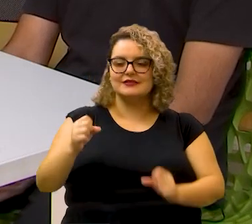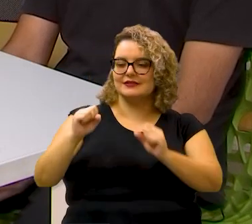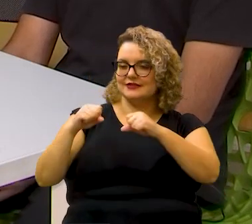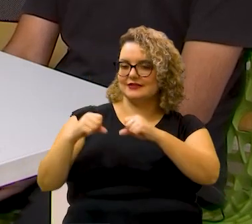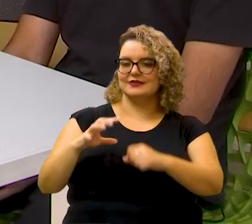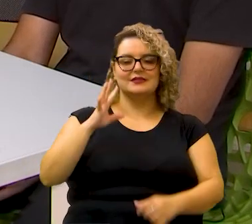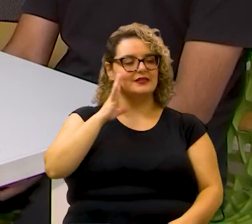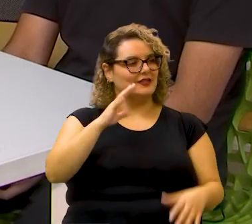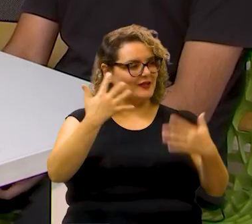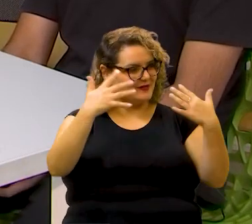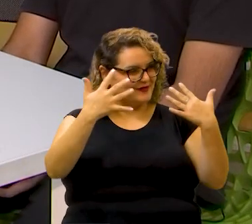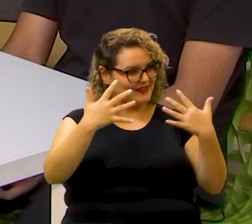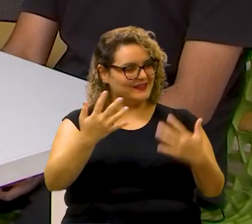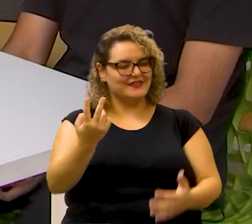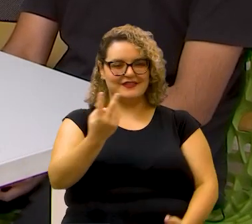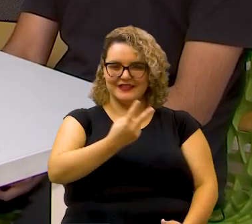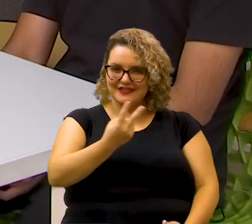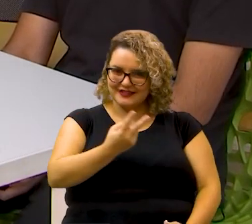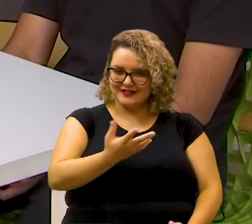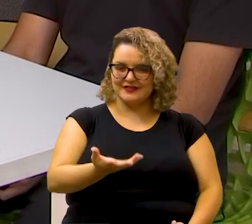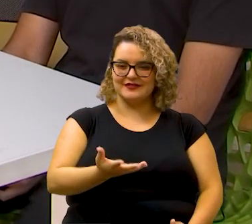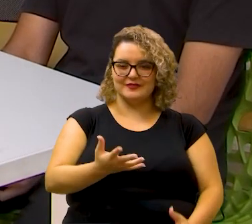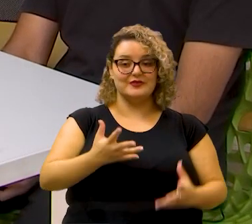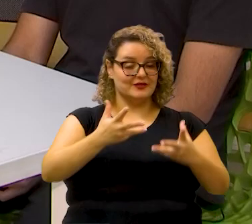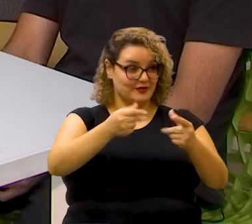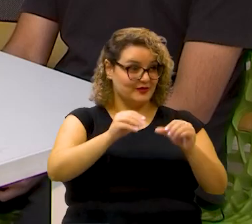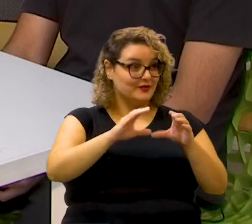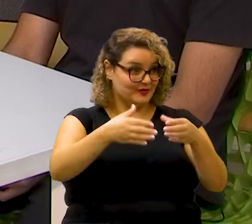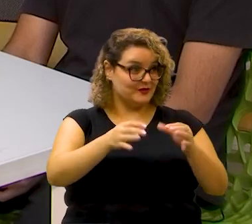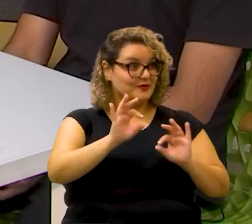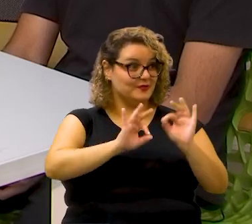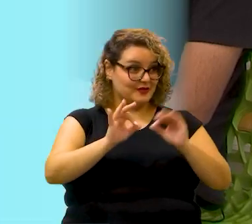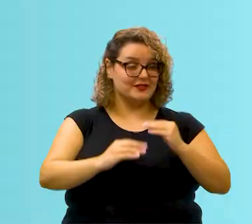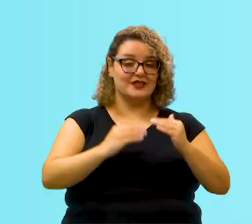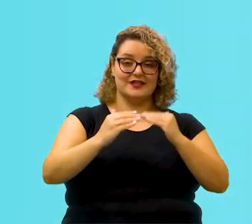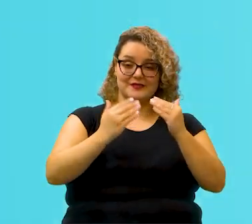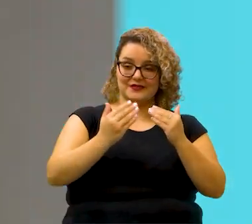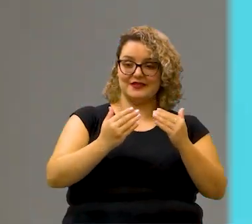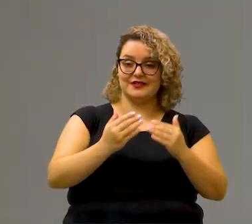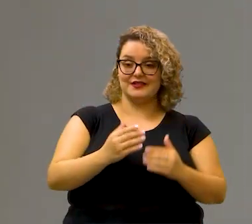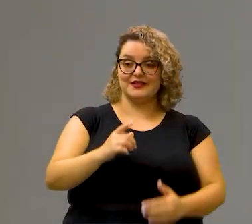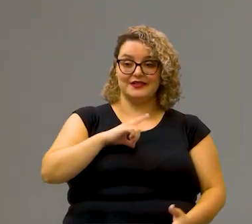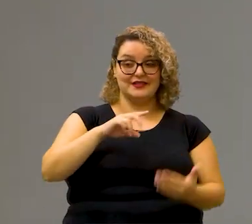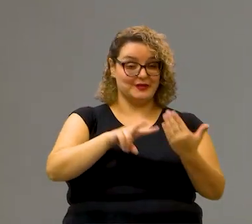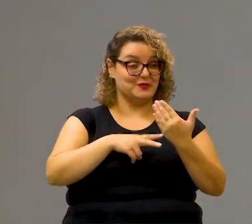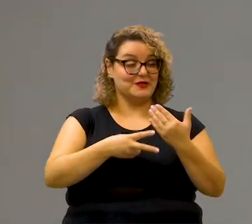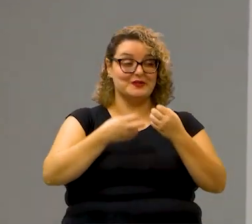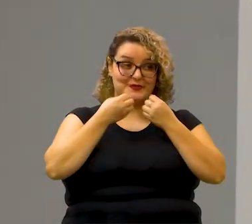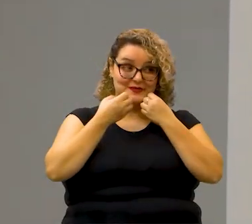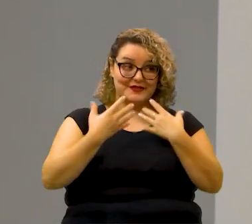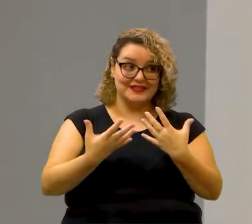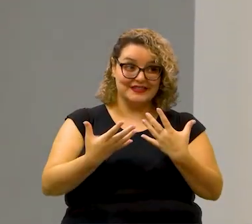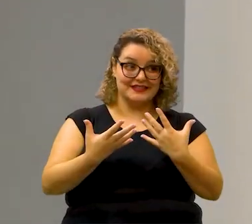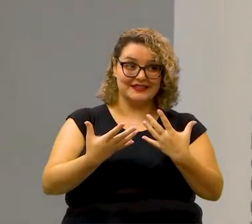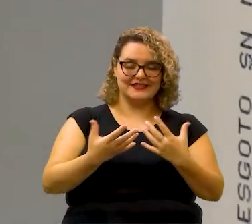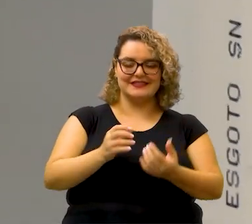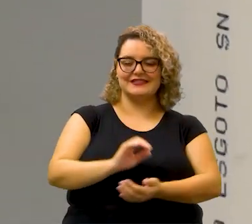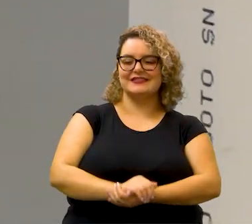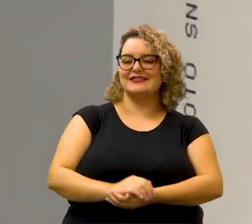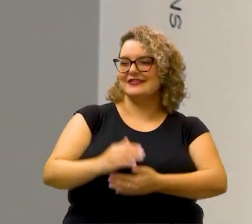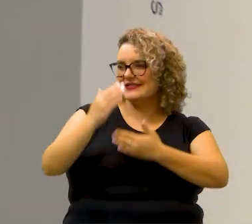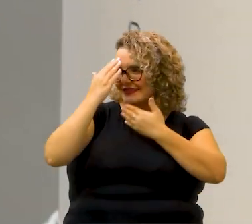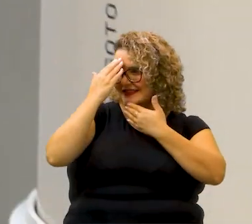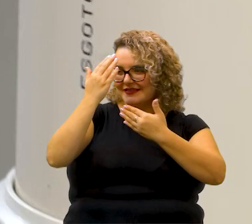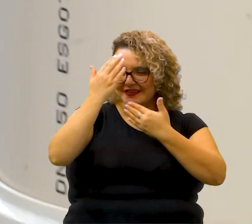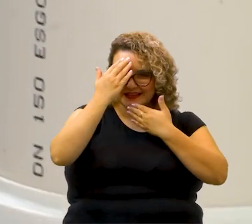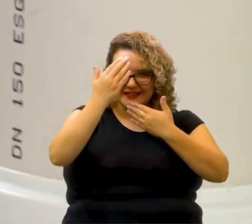né? Legal, parabéns para vocês pelos trabalhos, pelo projeto desenvolvido, né? E que vocês colham ótimos frutos sobre